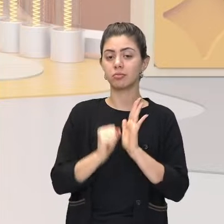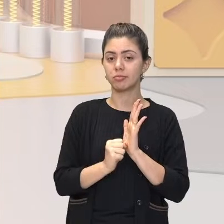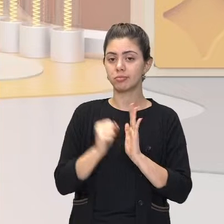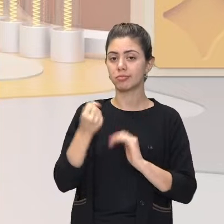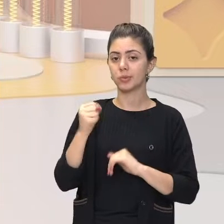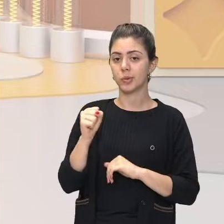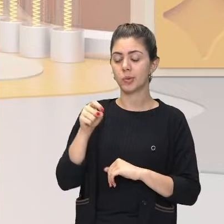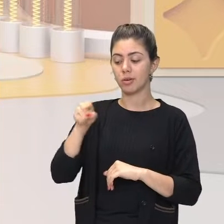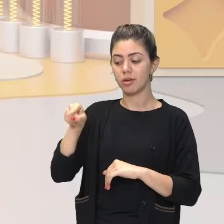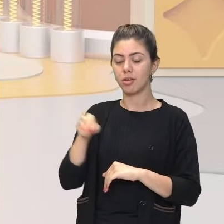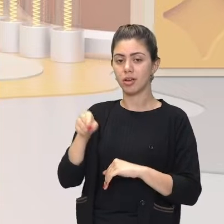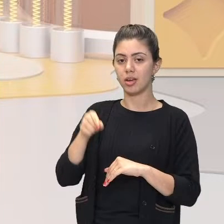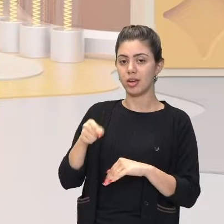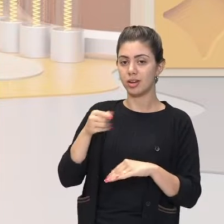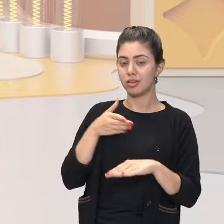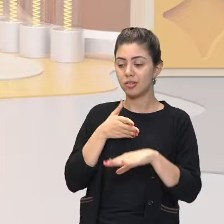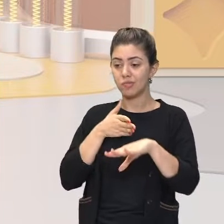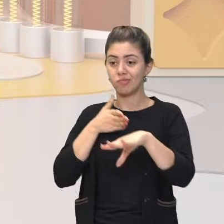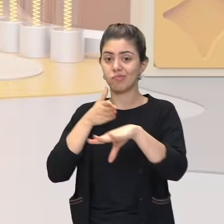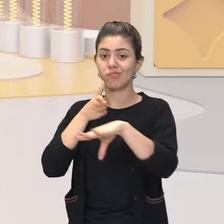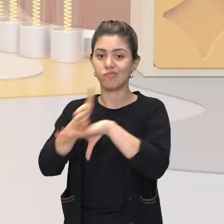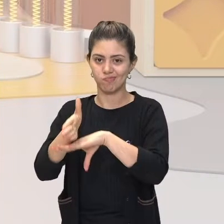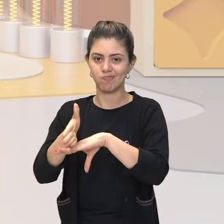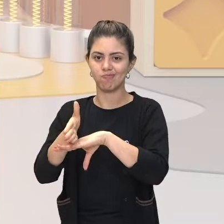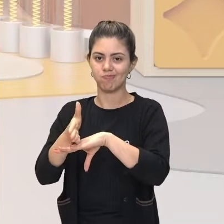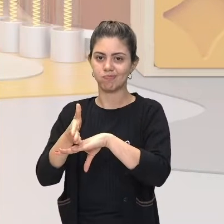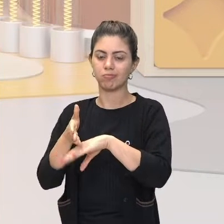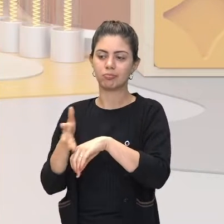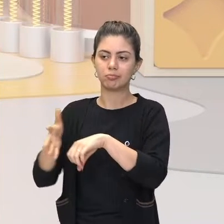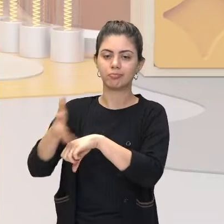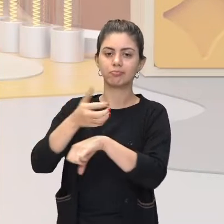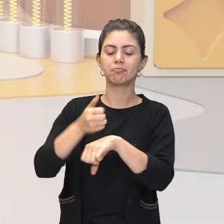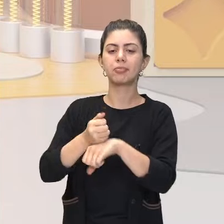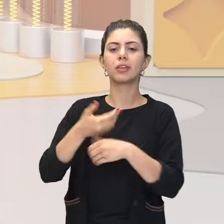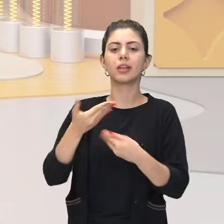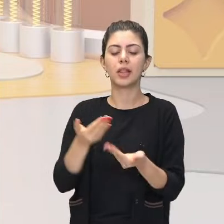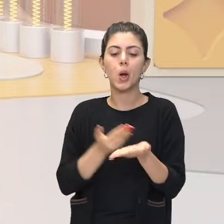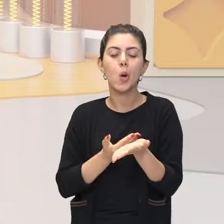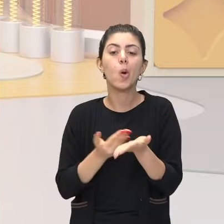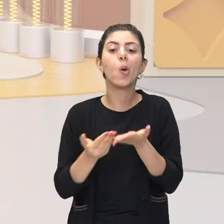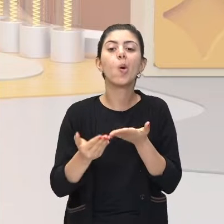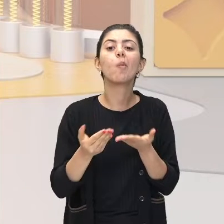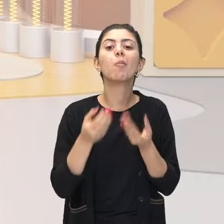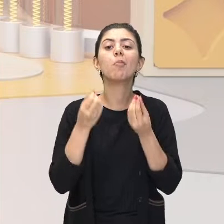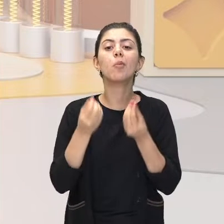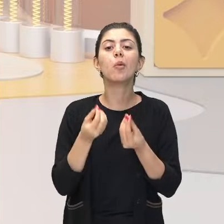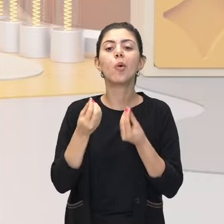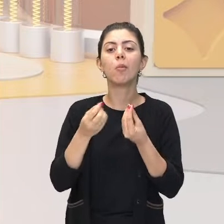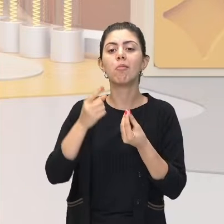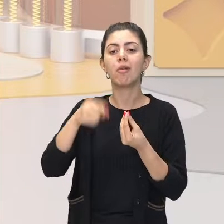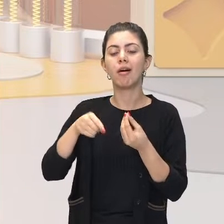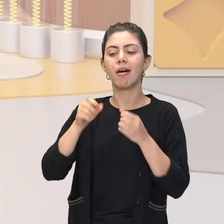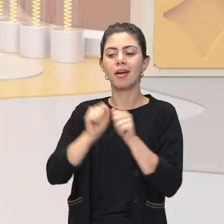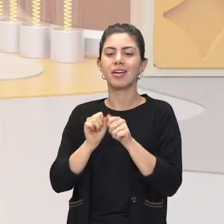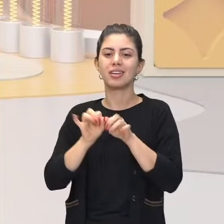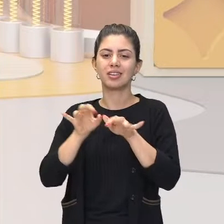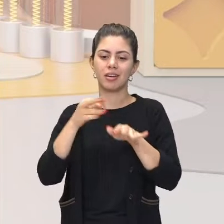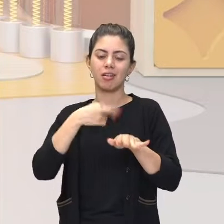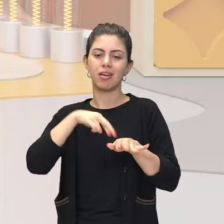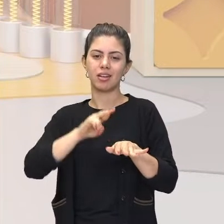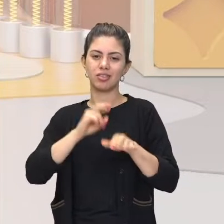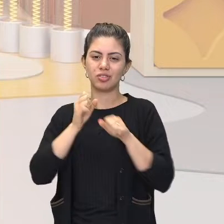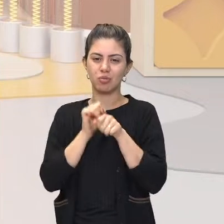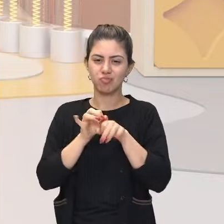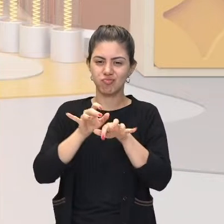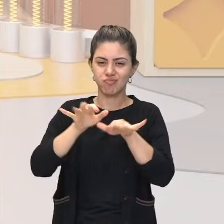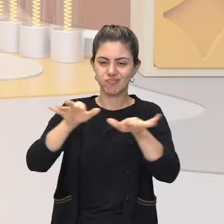invadem a Península Ibérica, então dando início assim a essa expansão islâmica